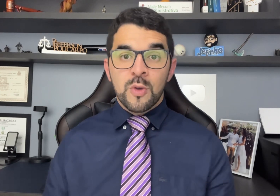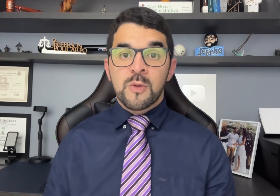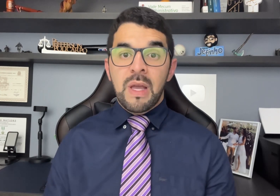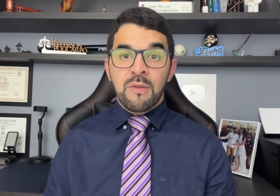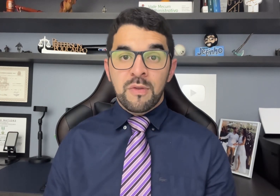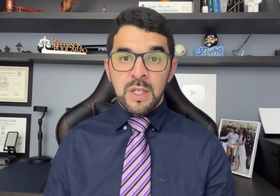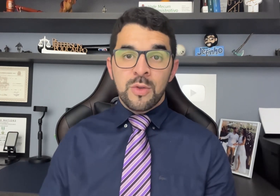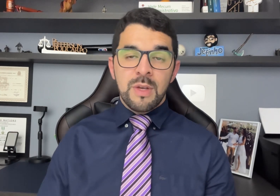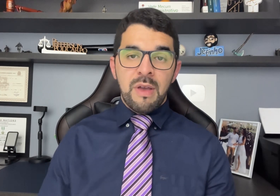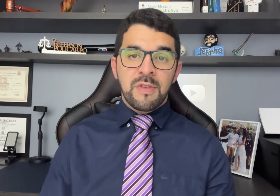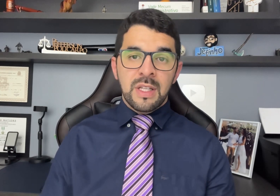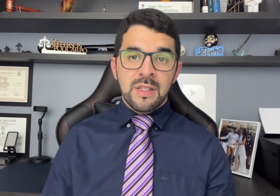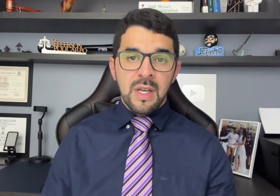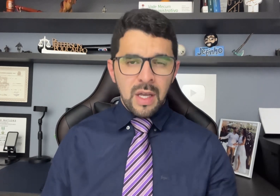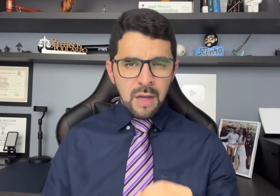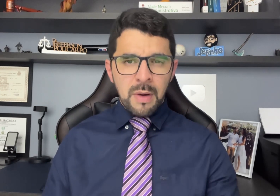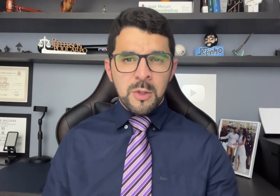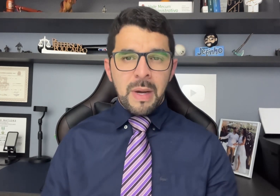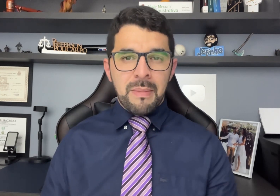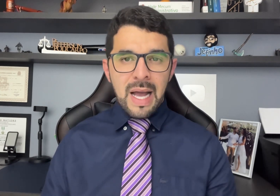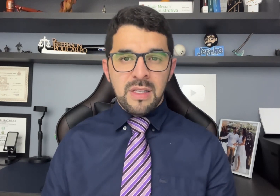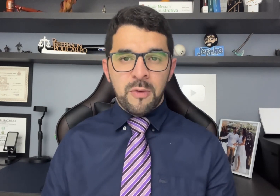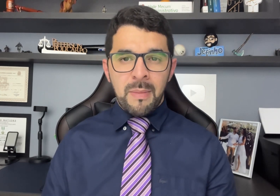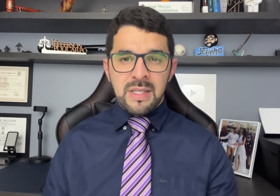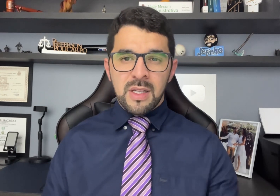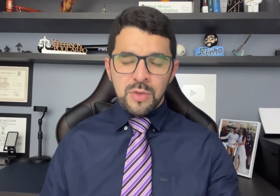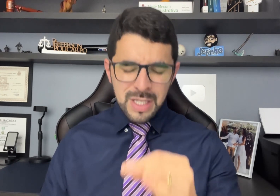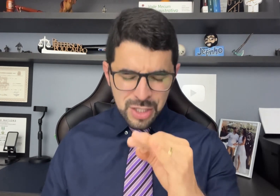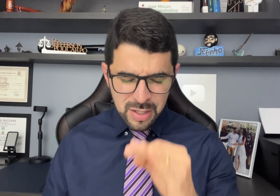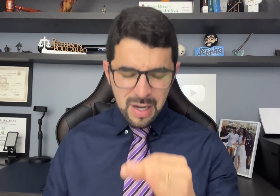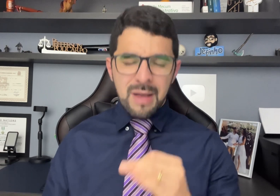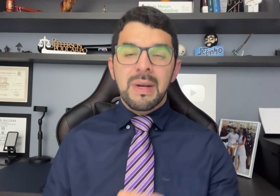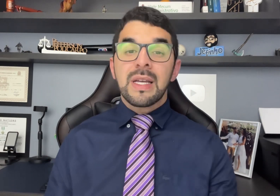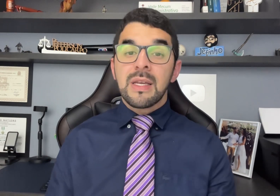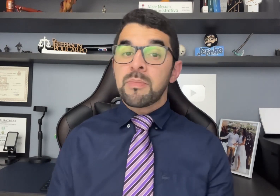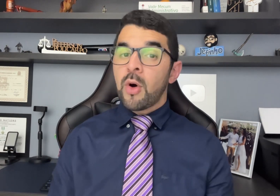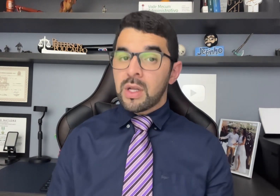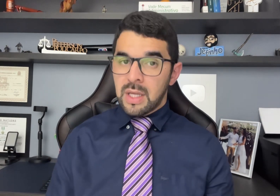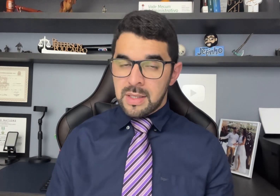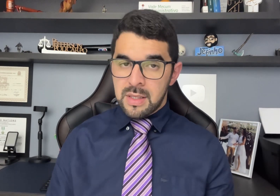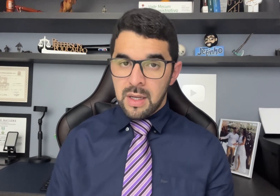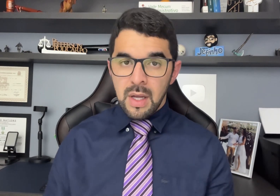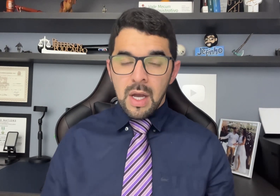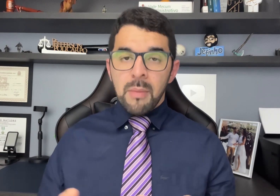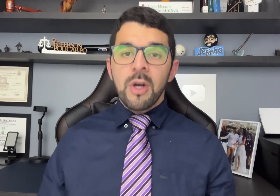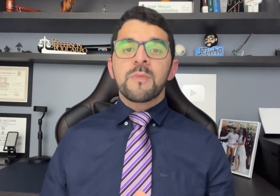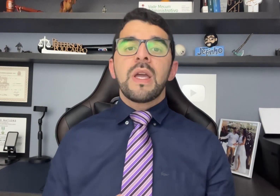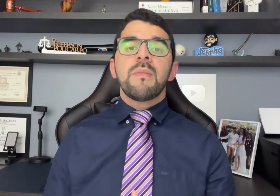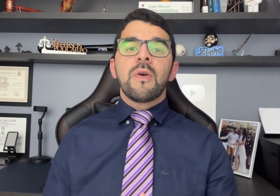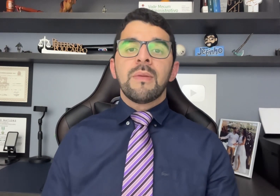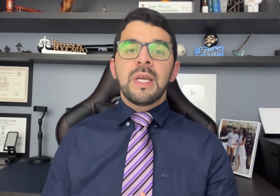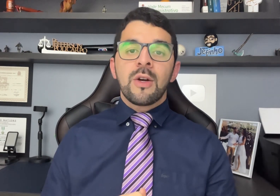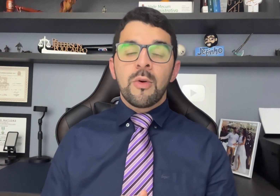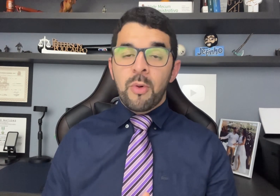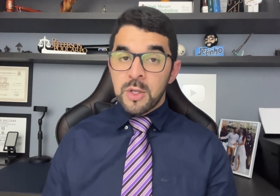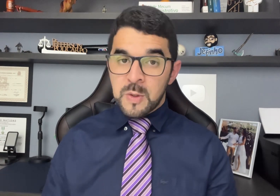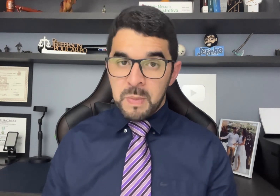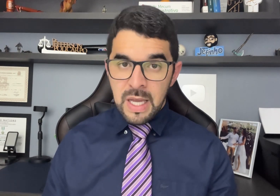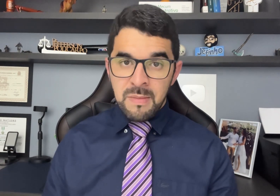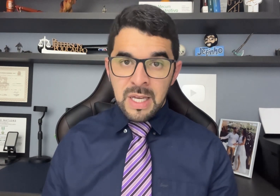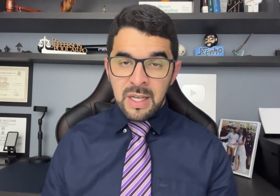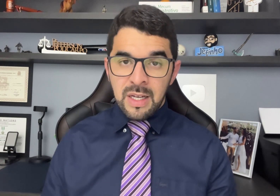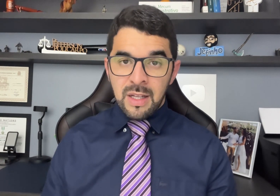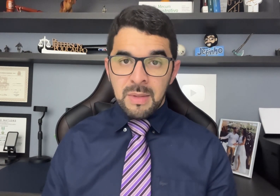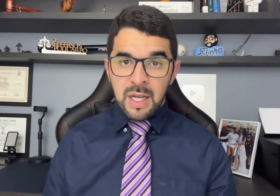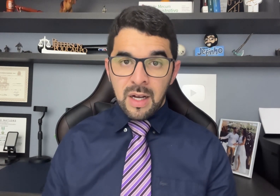sejam todos bem-vindos e bem-vindas e vamos para mais informação de extrema importância. Pois bem, meu amigo, pois